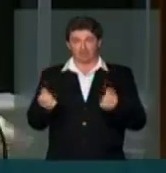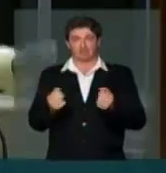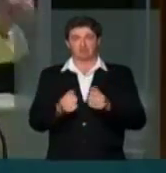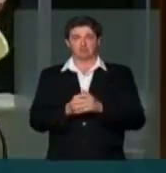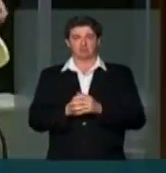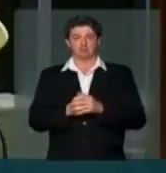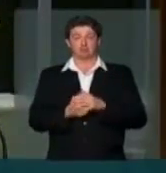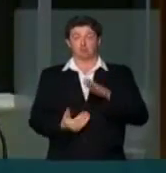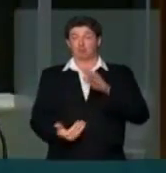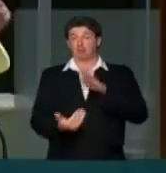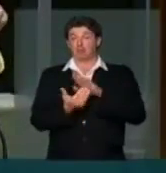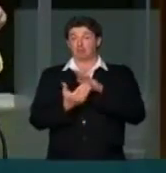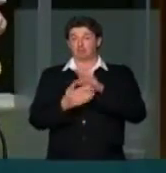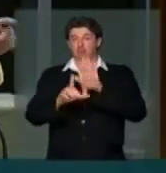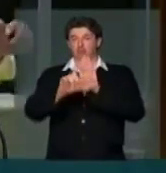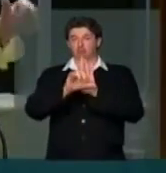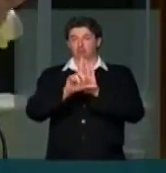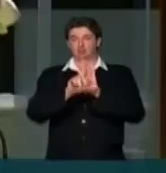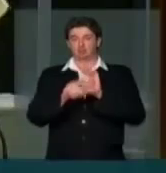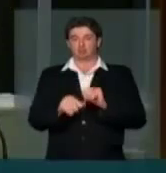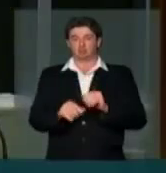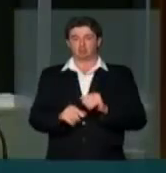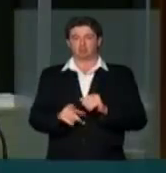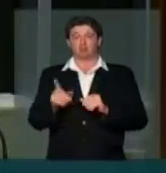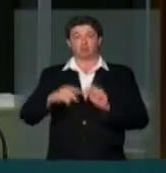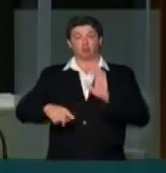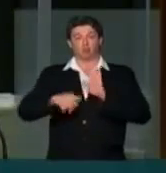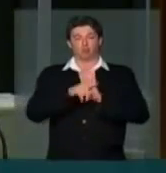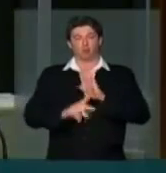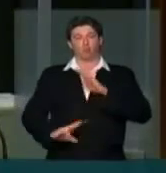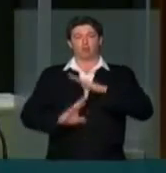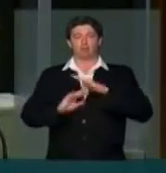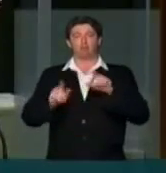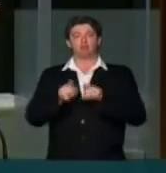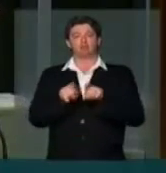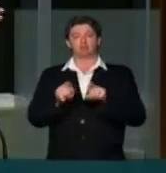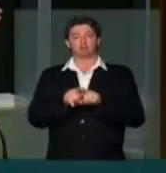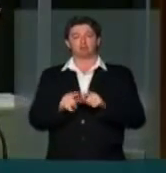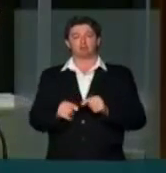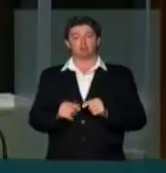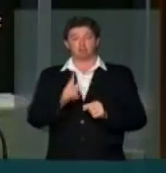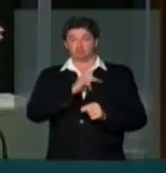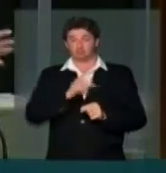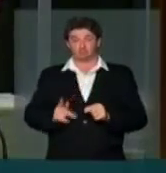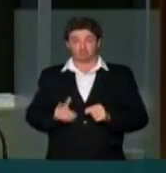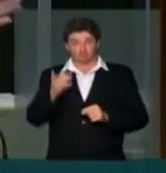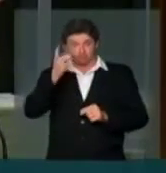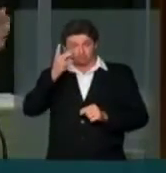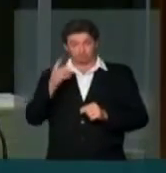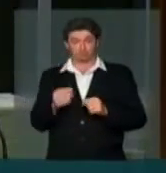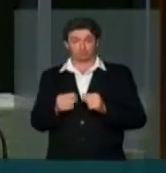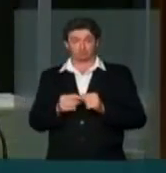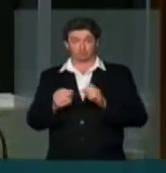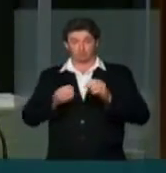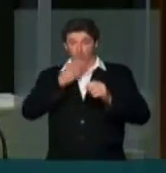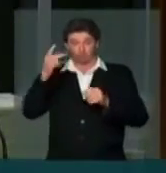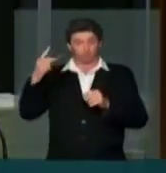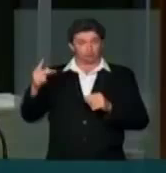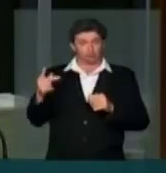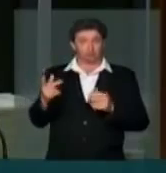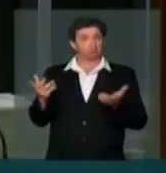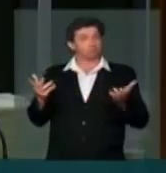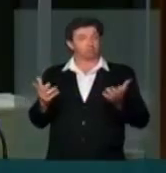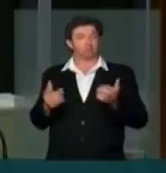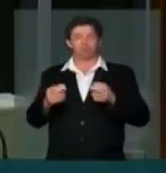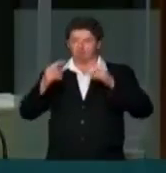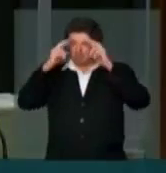aceitasse o limite da lei como seu próprio limite. O que dizia a presidenta no seu discurso?